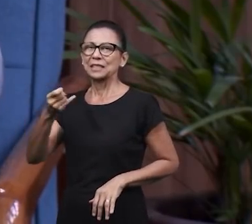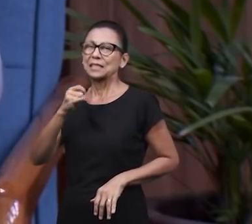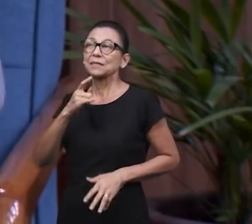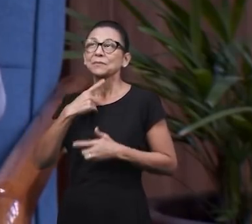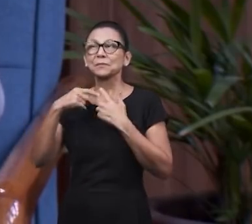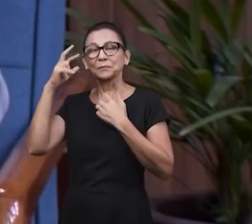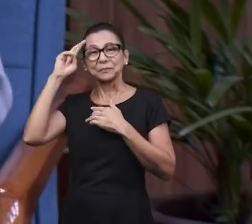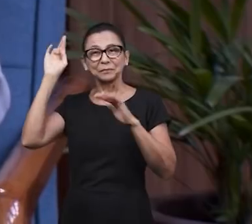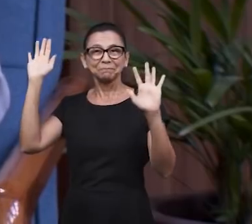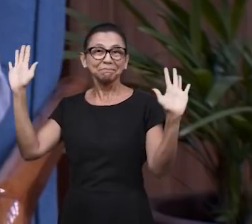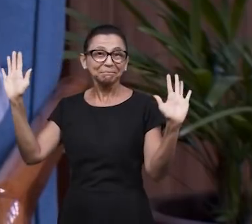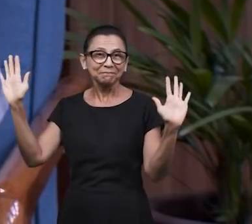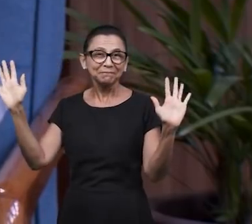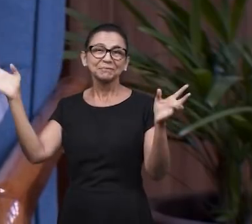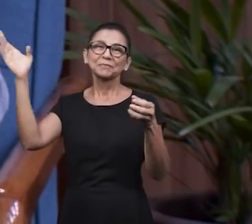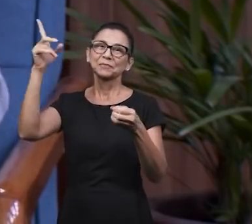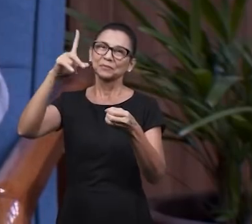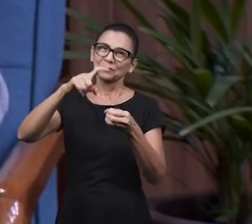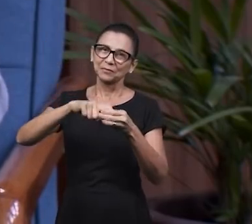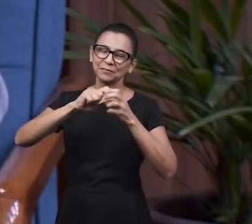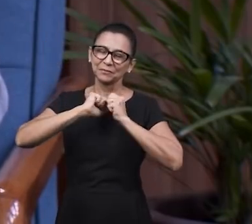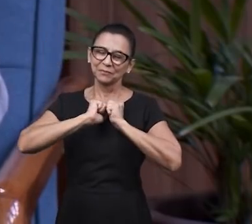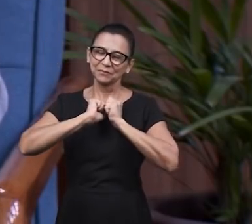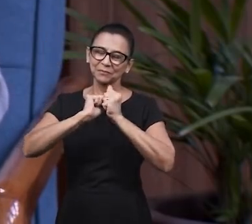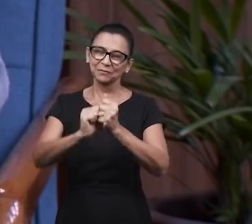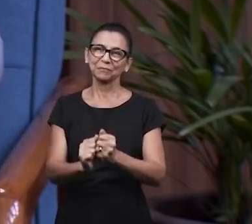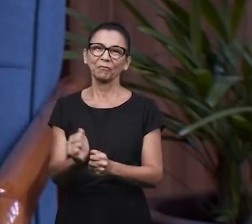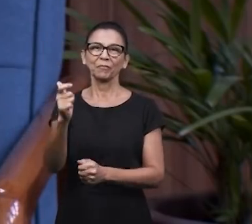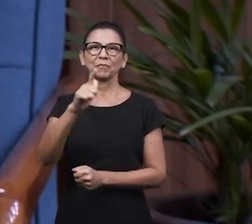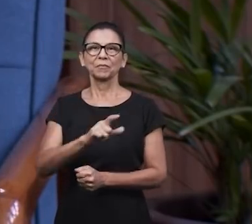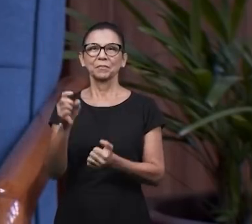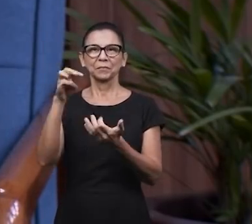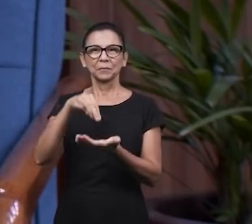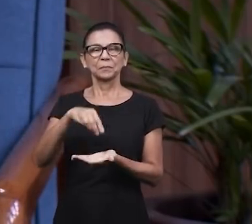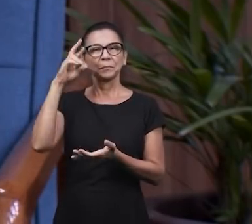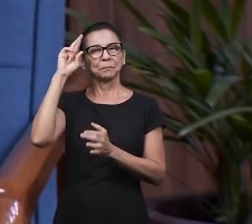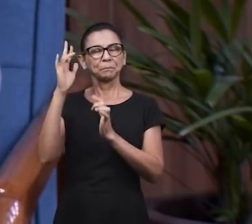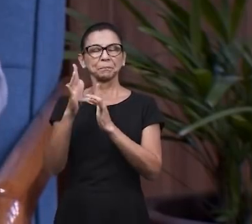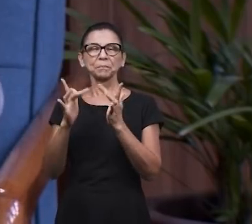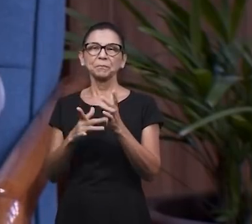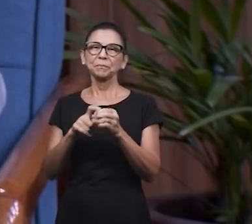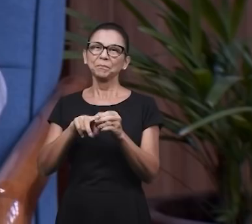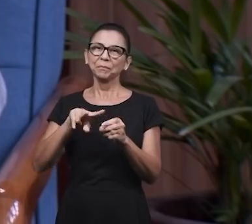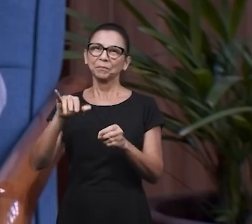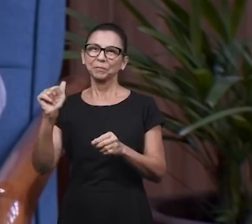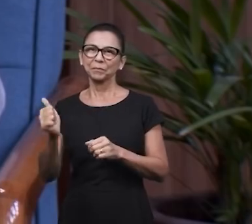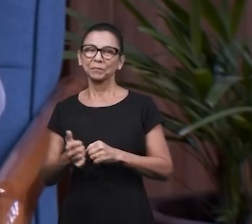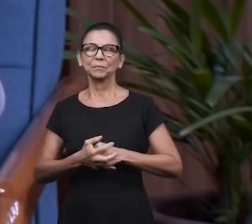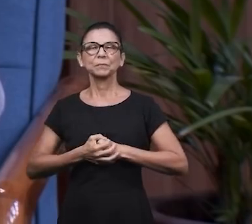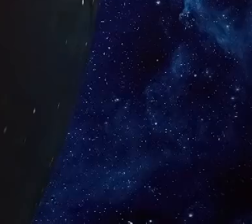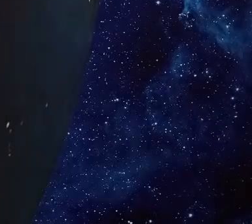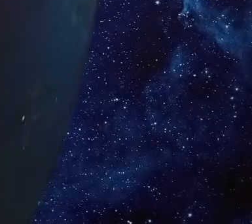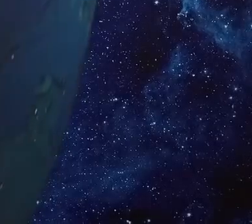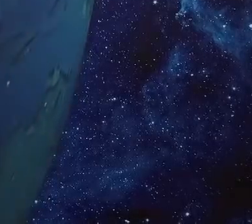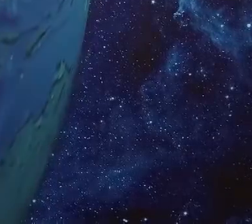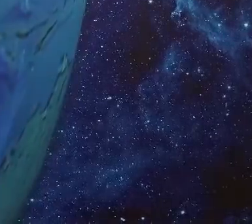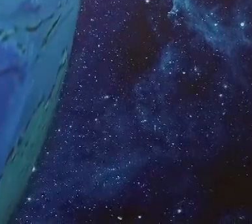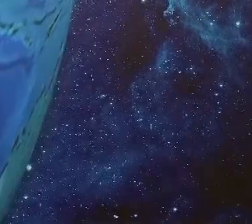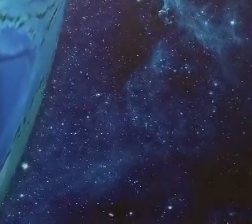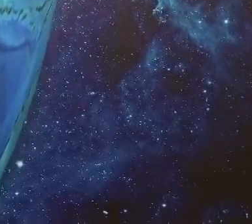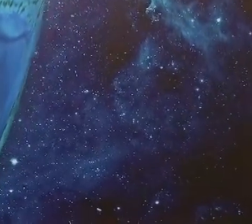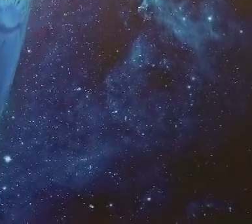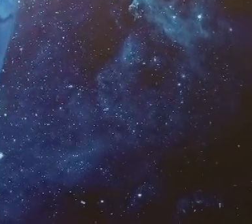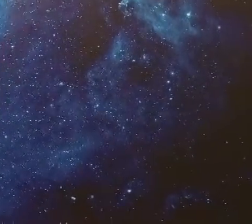se Deus permitir, estaremos juntos mais uma vez. Maranata, o Senhor Jesus vem!